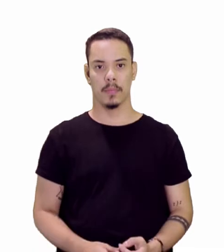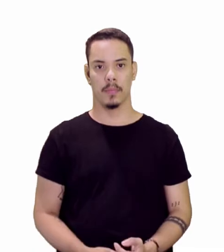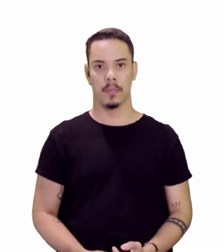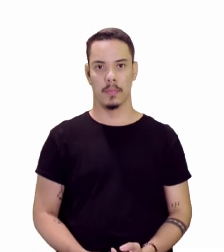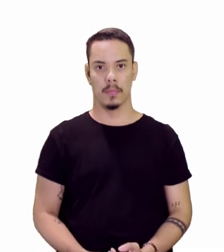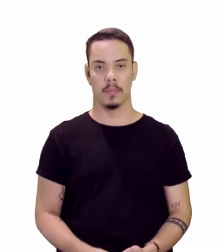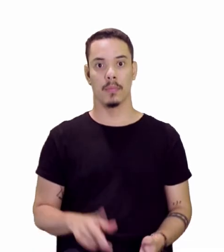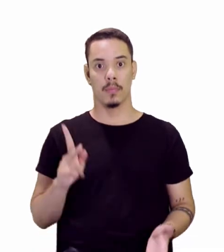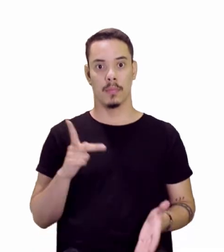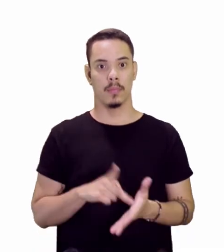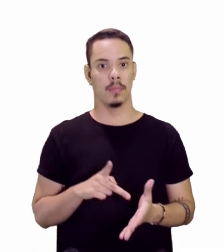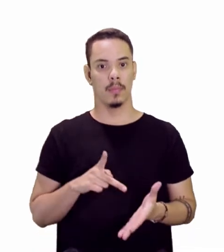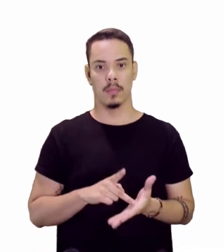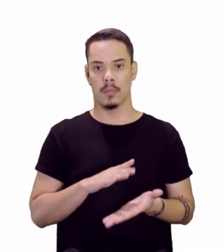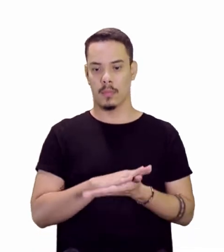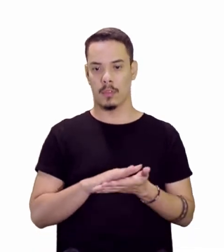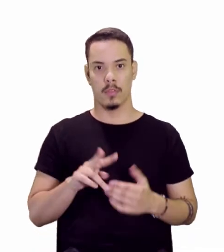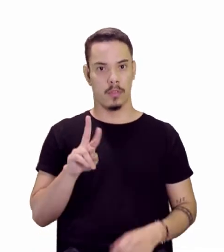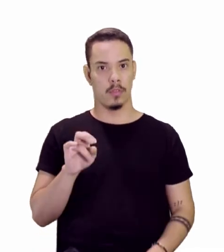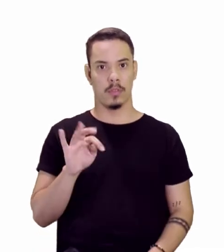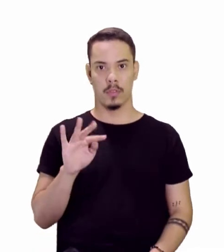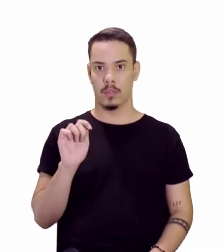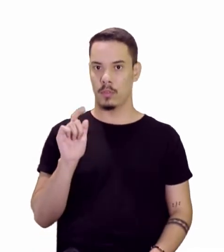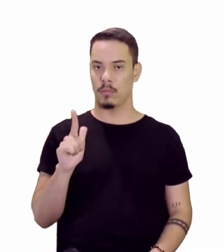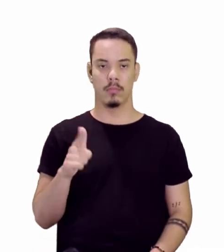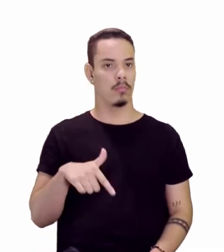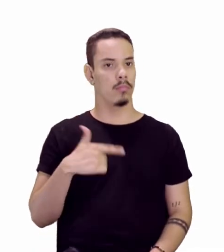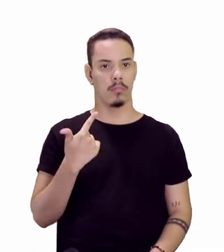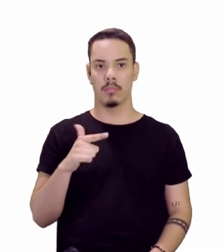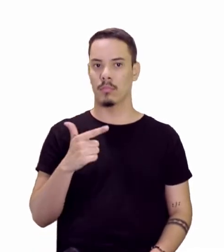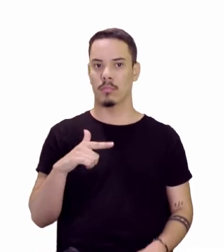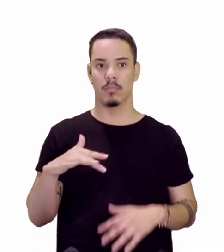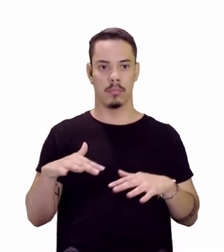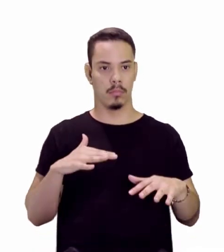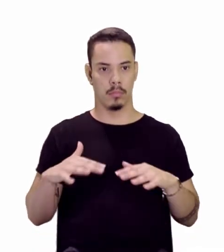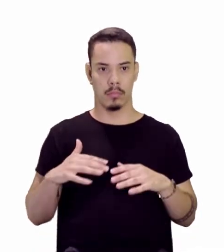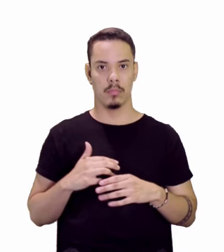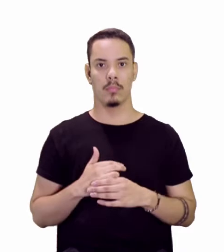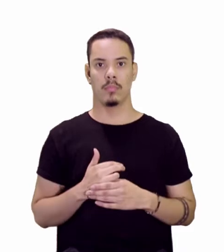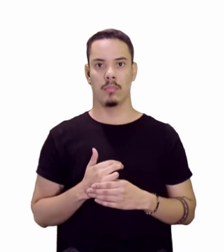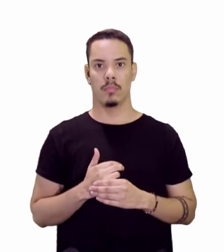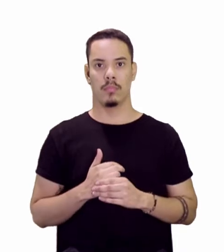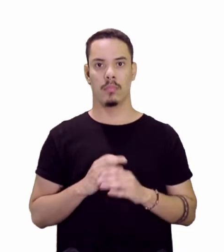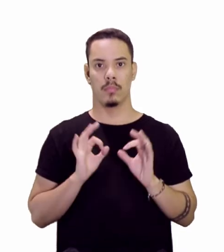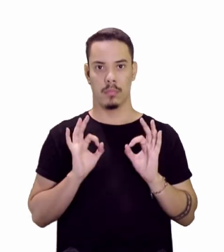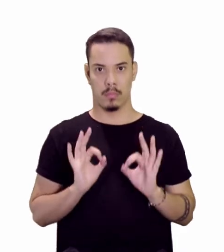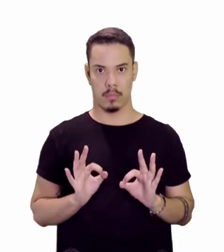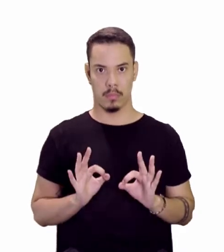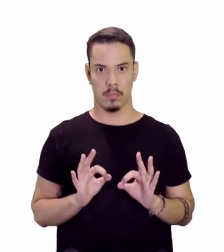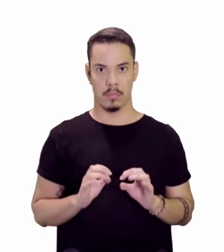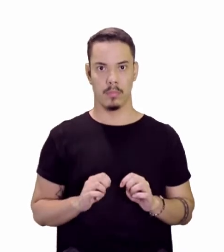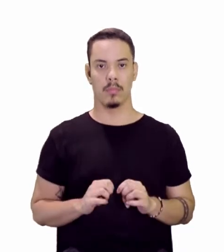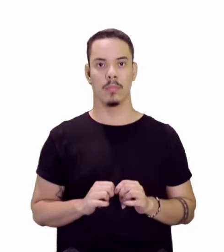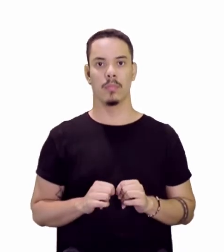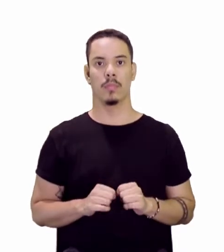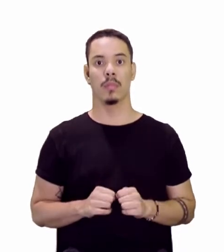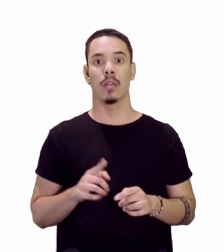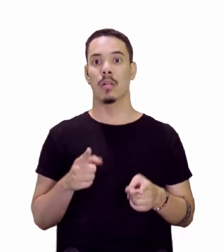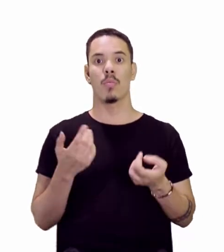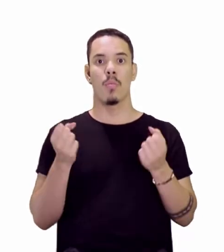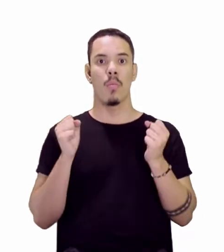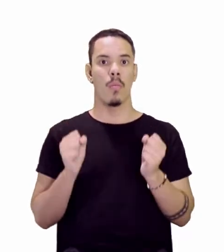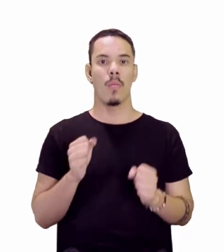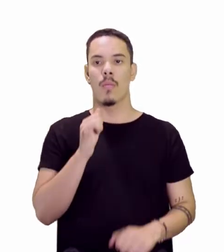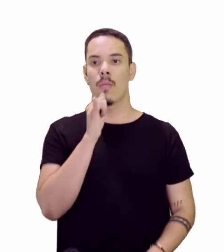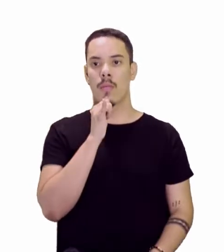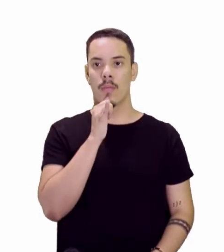dizer que na vertical não haverá movimento. Pode haver na horizontal, no caso do submarino, mas não haverá na vertical. Nem vai afundar, nem vai subir. Ele pode estar lá